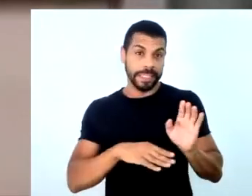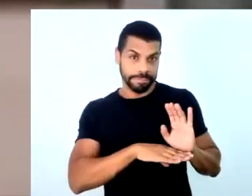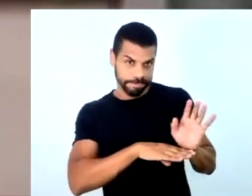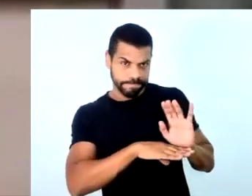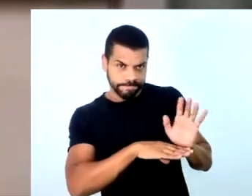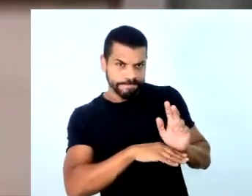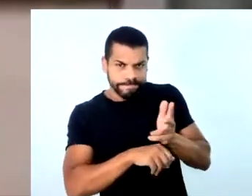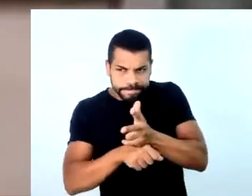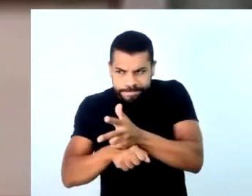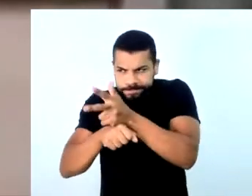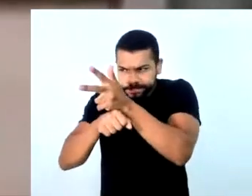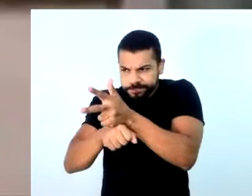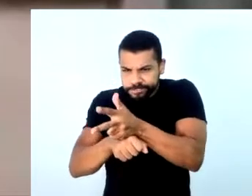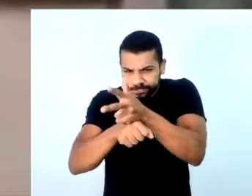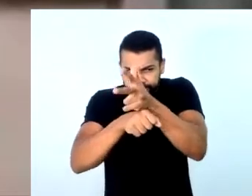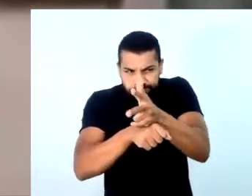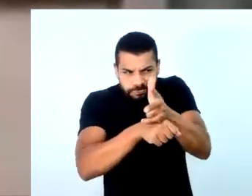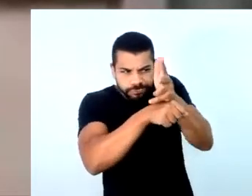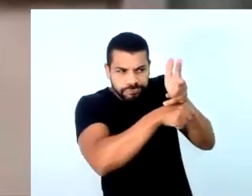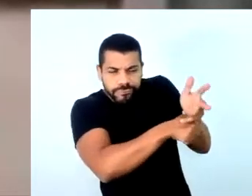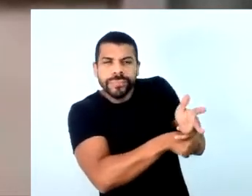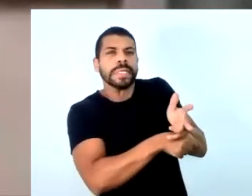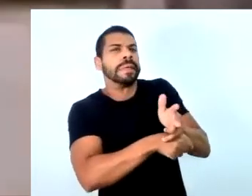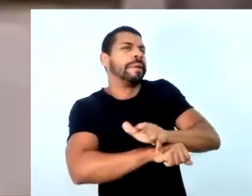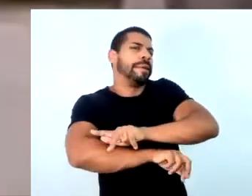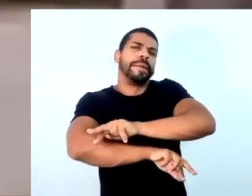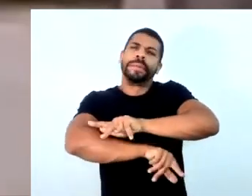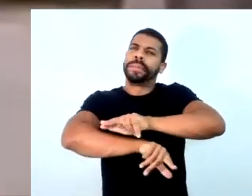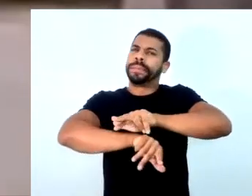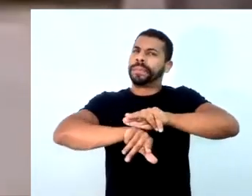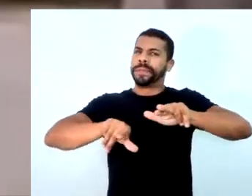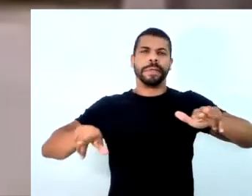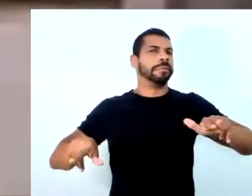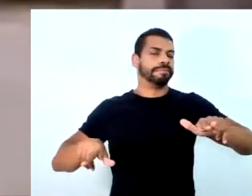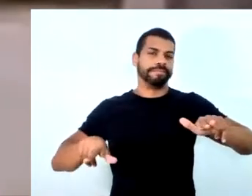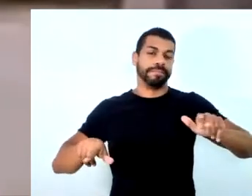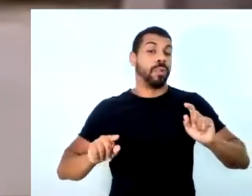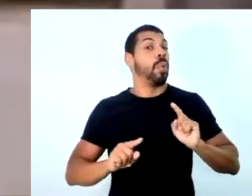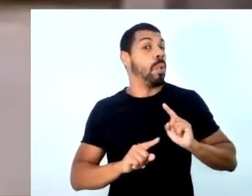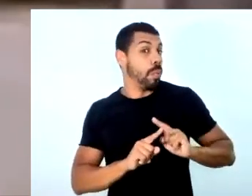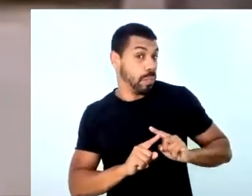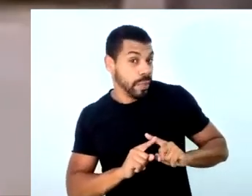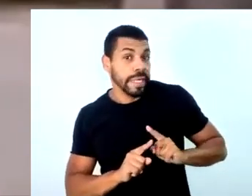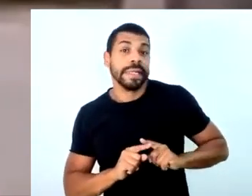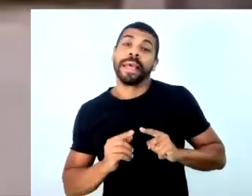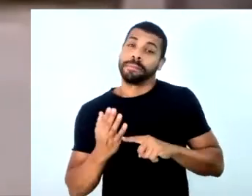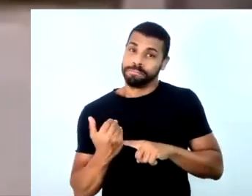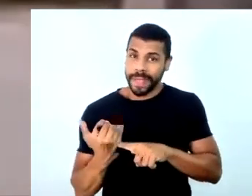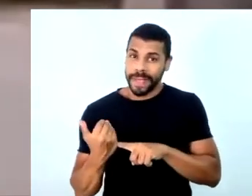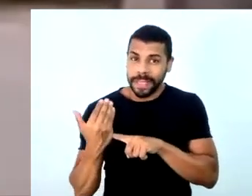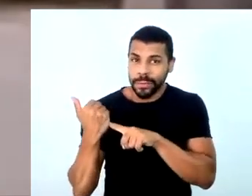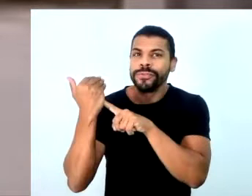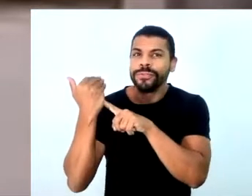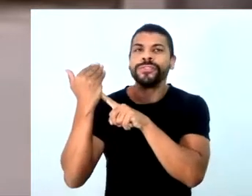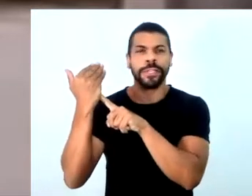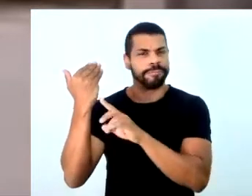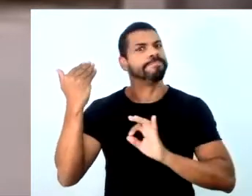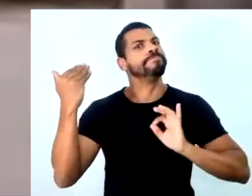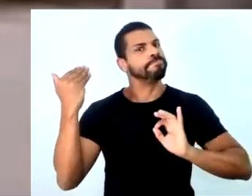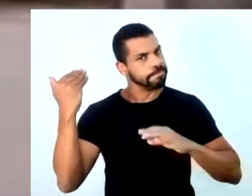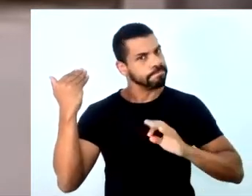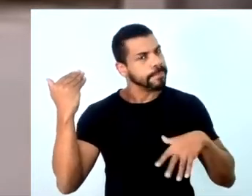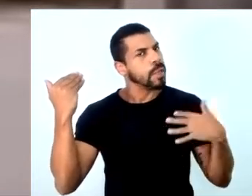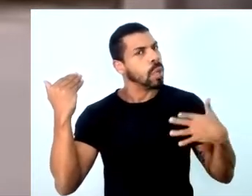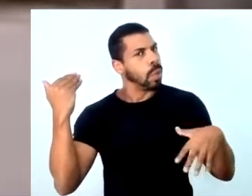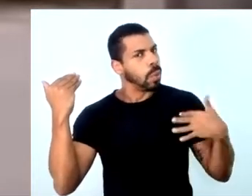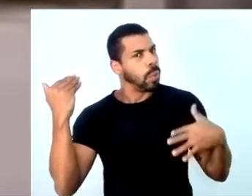O Pluft foi filmado numa quantidade muito precisa de material. Por quê? Porque ele envolve uma tecnologia que era